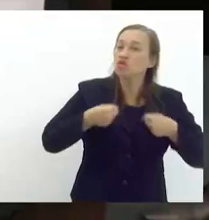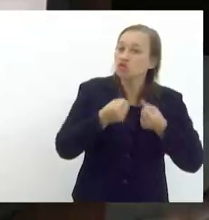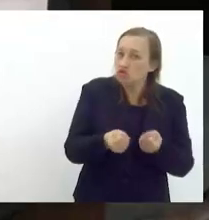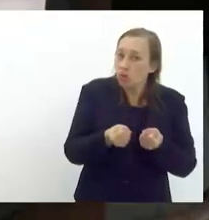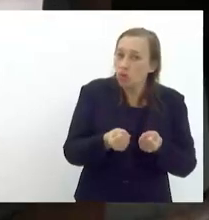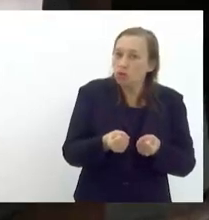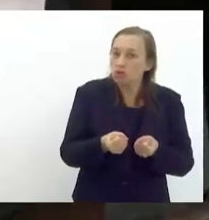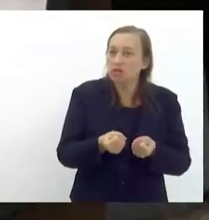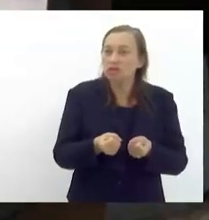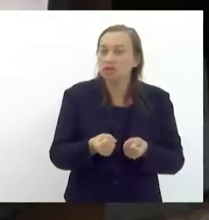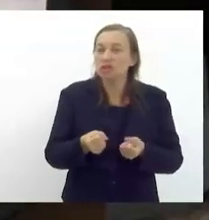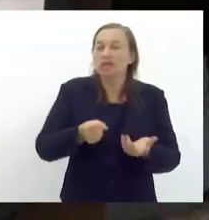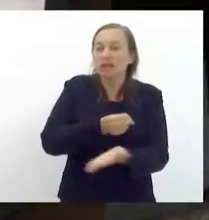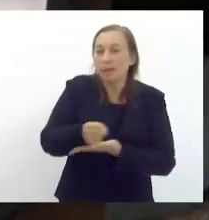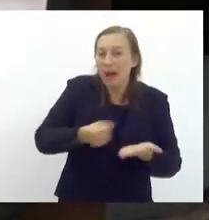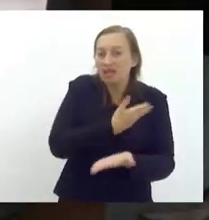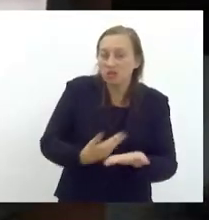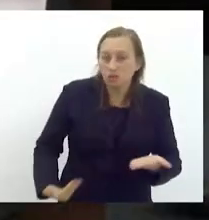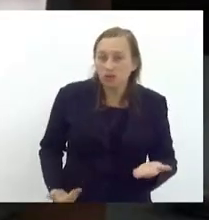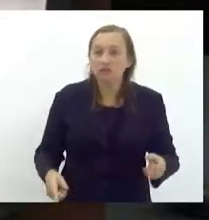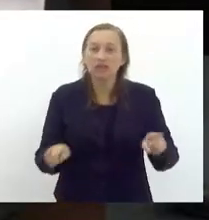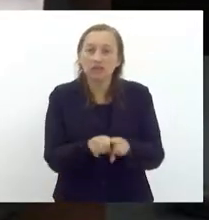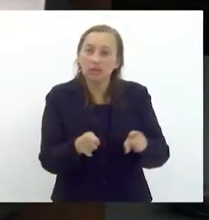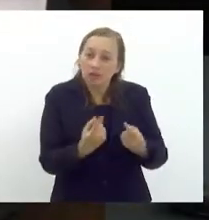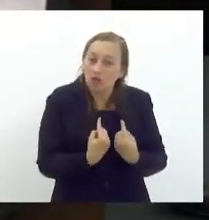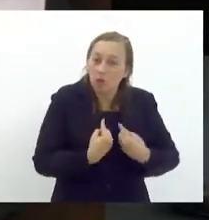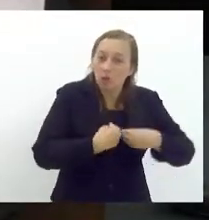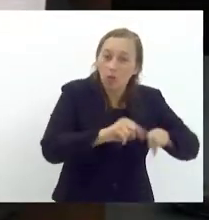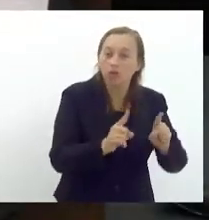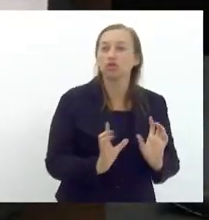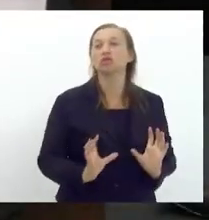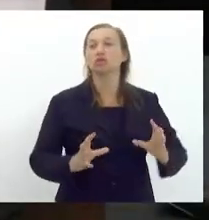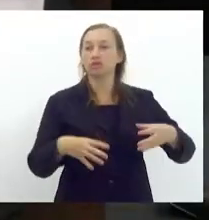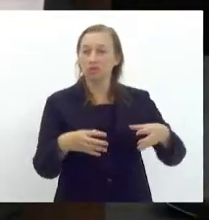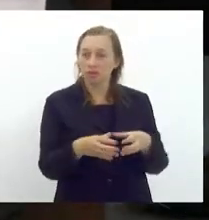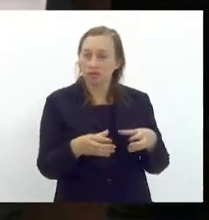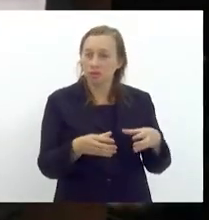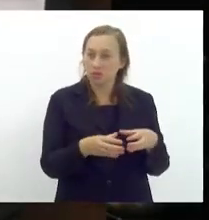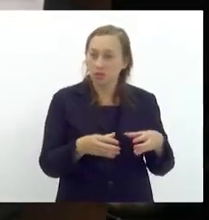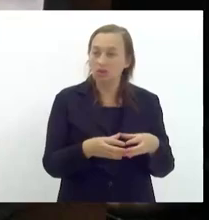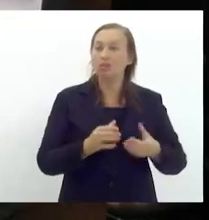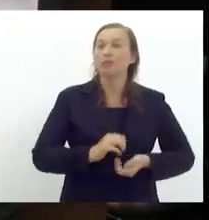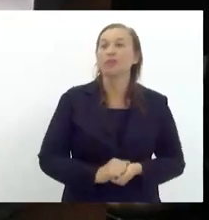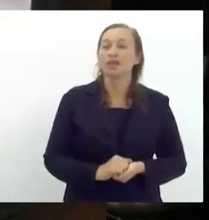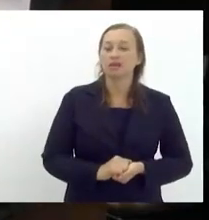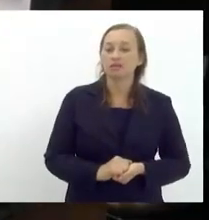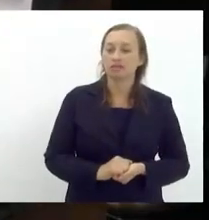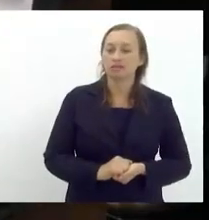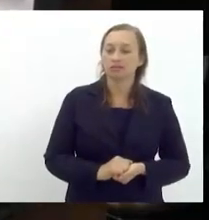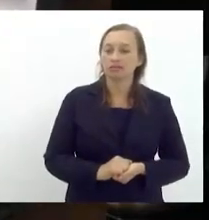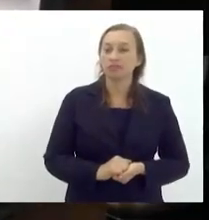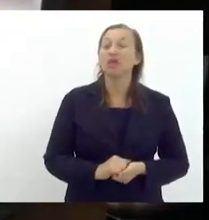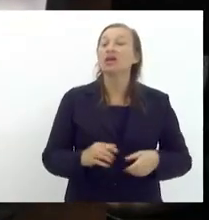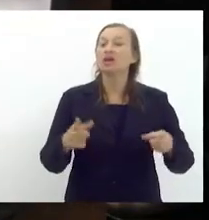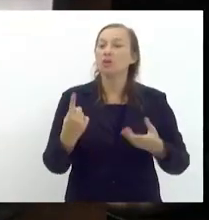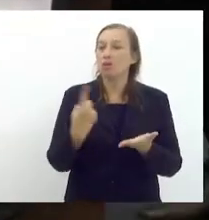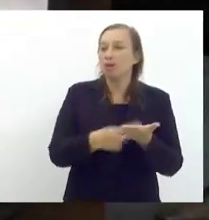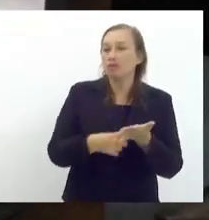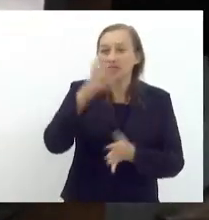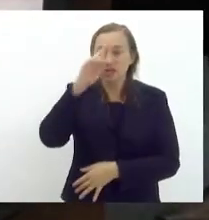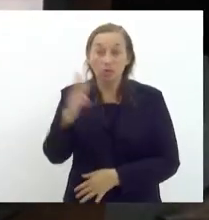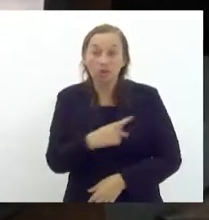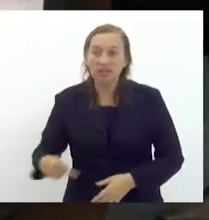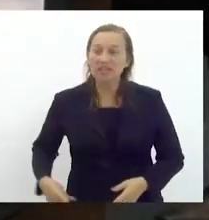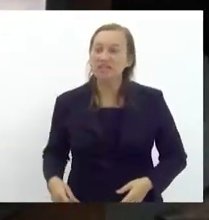tanto da base do governo quanto na base é da base de oposição e que tem compromisso senhor presidente